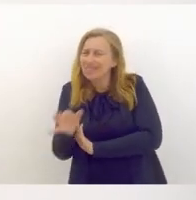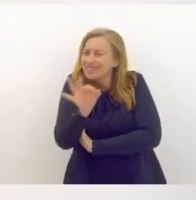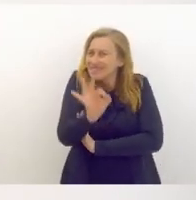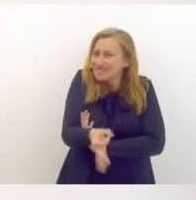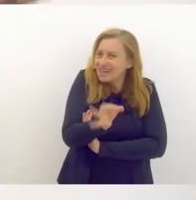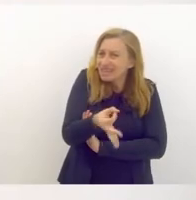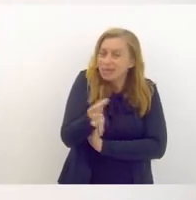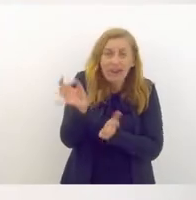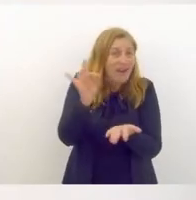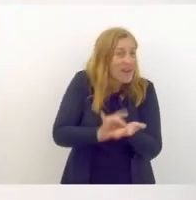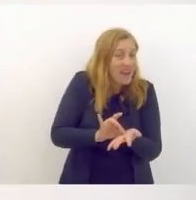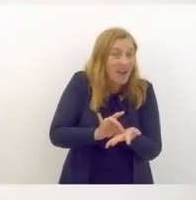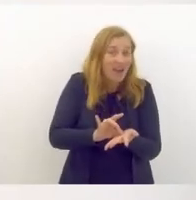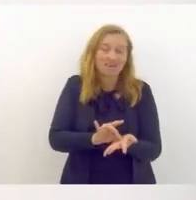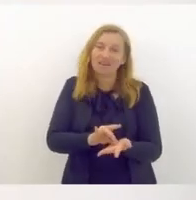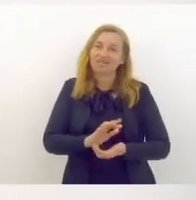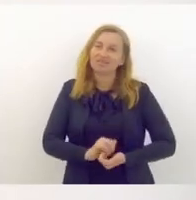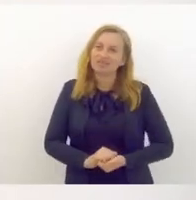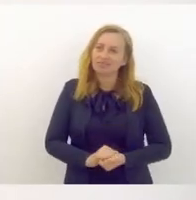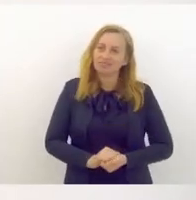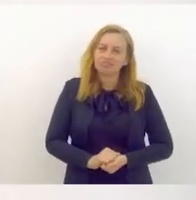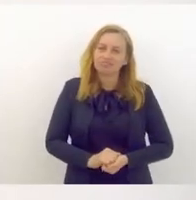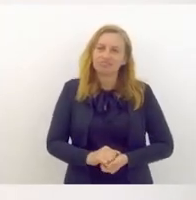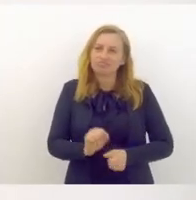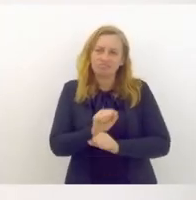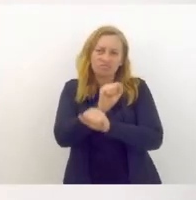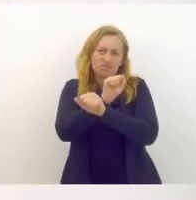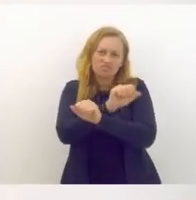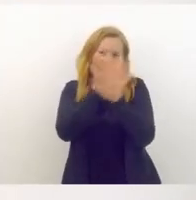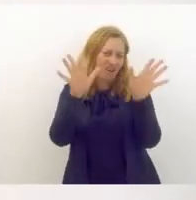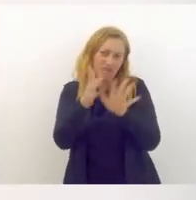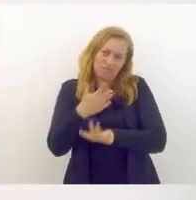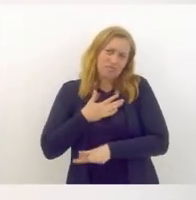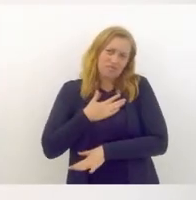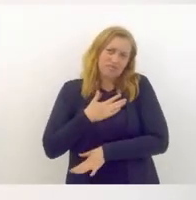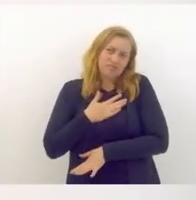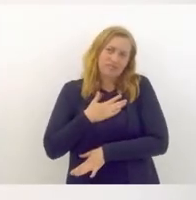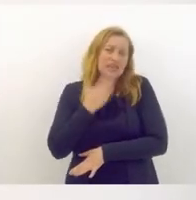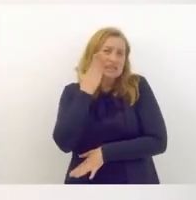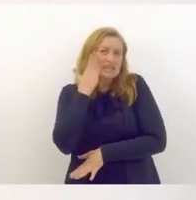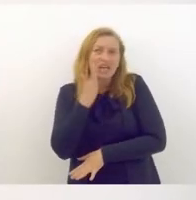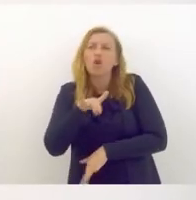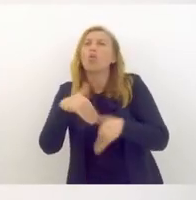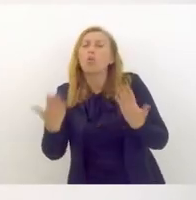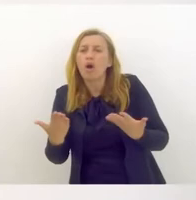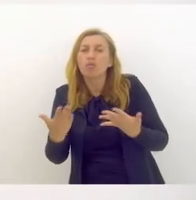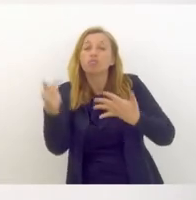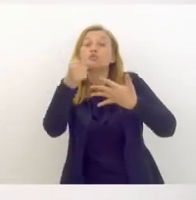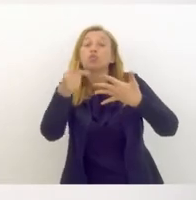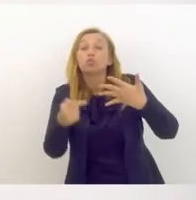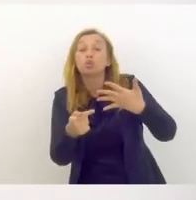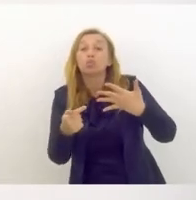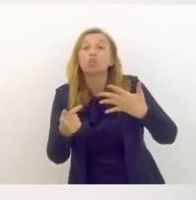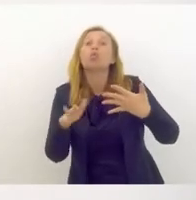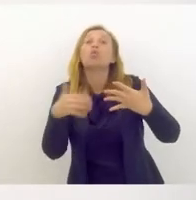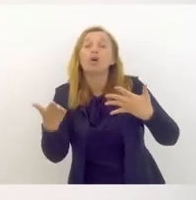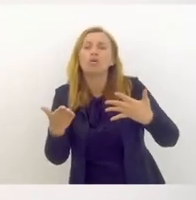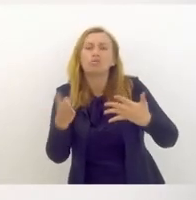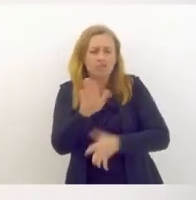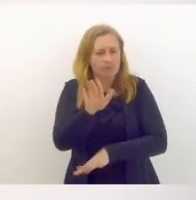efetivamente as reais demandas. Não está claro para mim, né? Compreender quais são os pontos. Mas vem